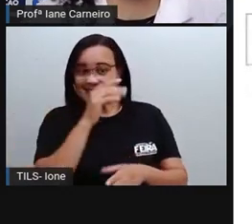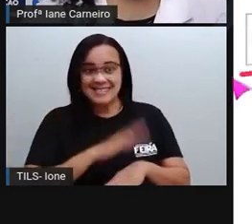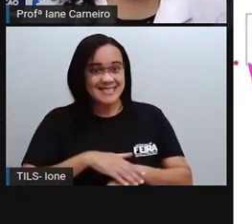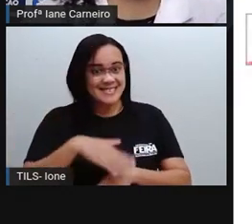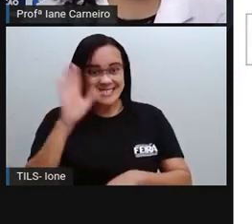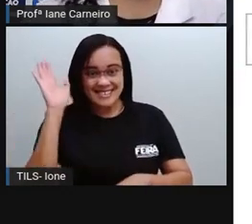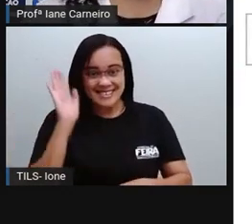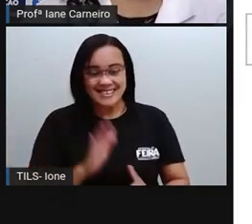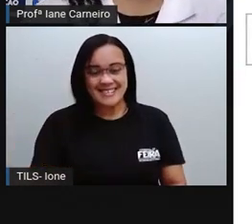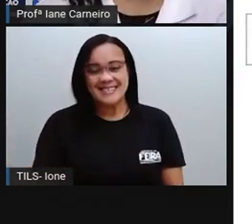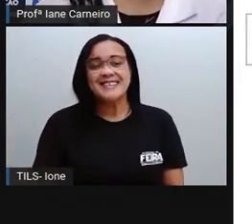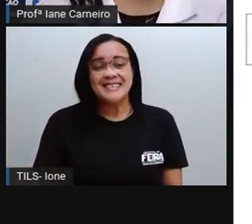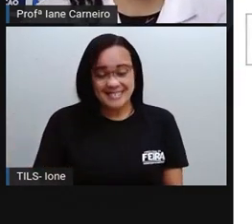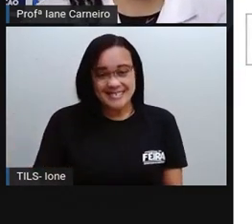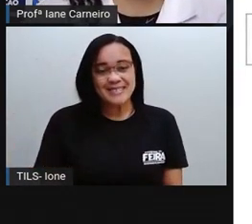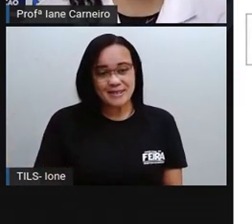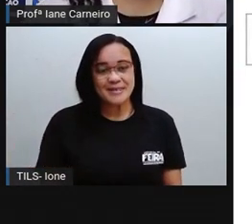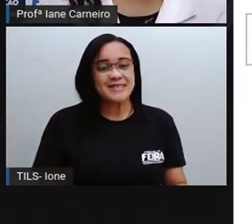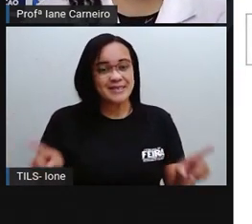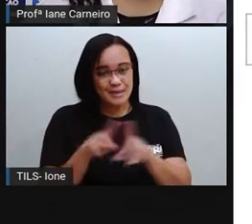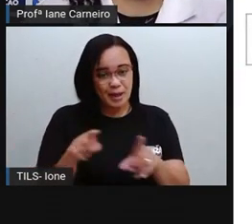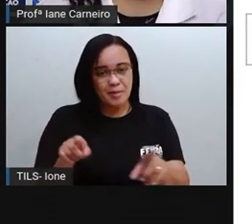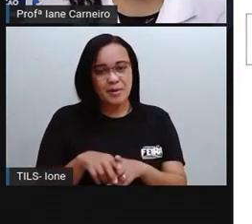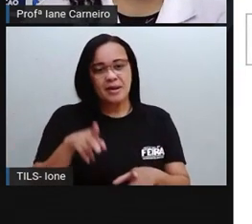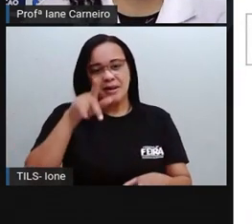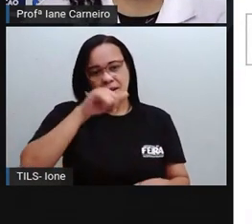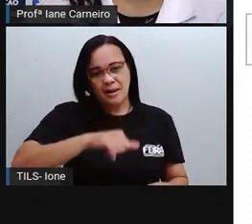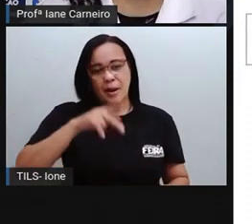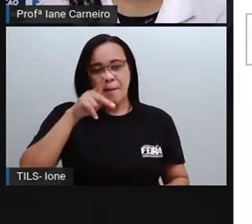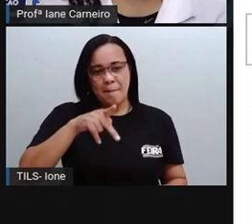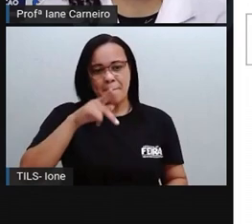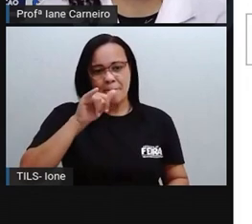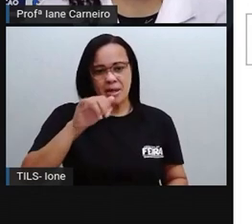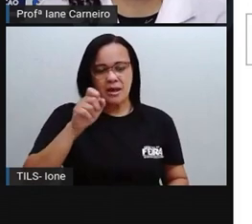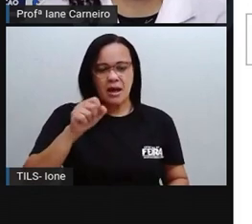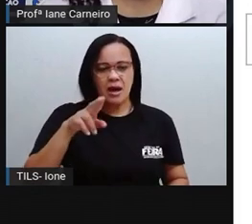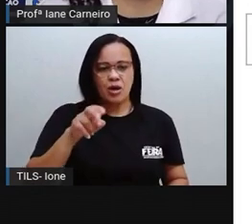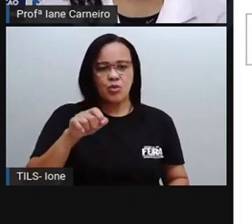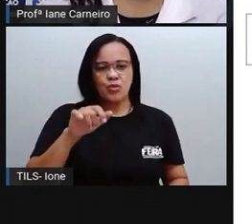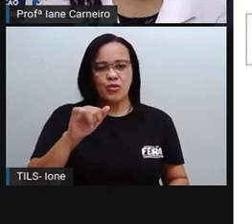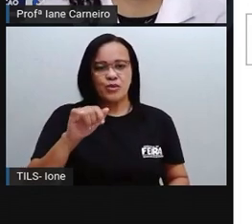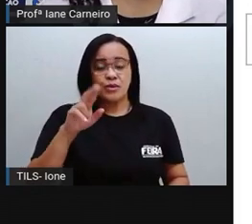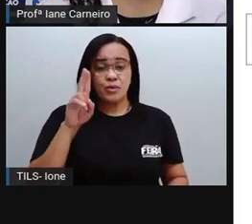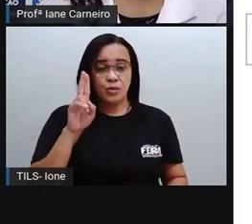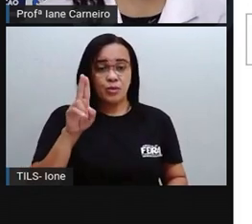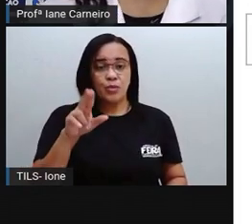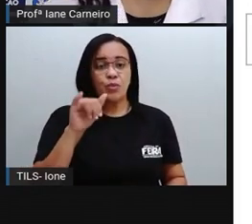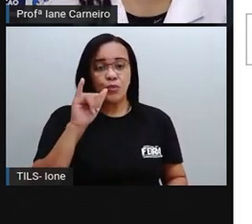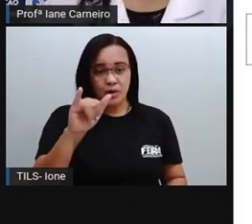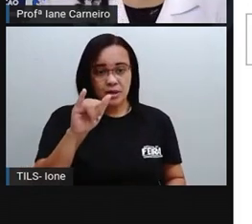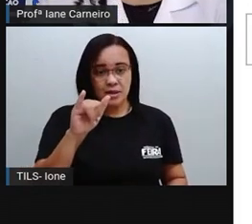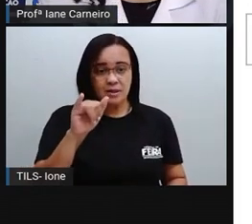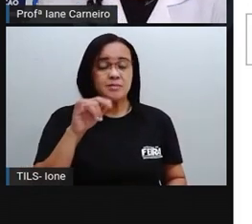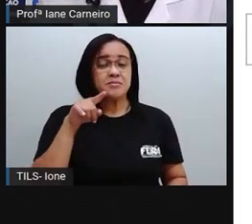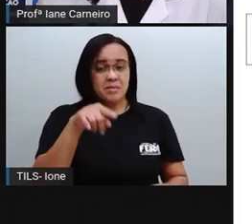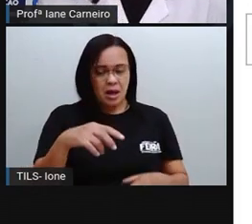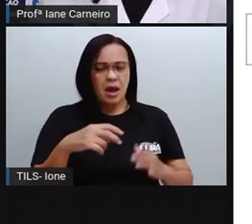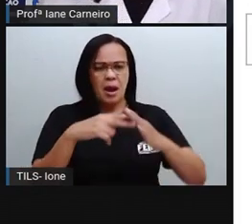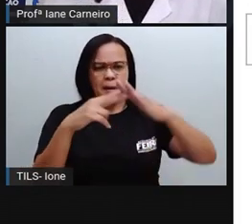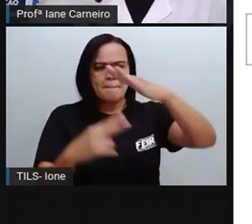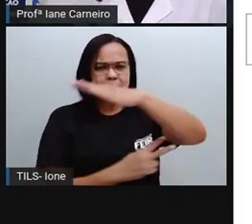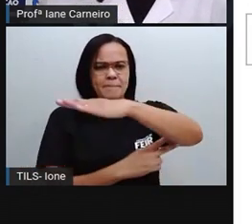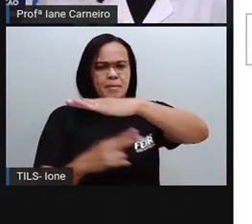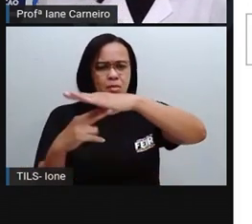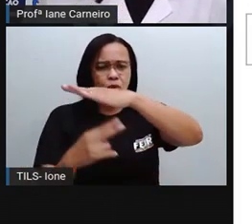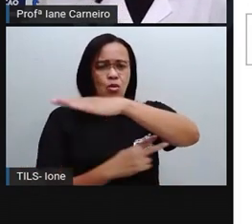Nós vimos aqui o Piauí, ó, o estado do Piauí. A capital Terezinha. E essa ponte, ó, que linda. Liga Juazeiro, né?